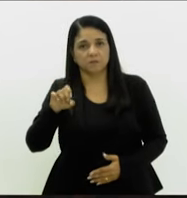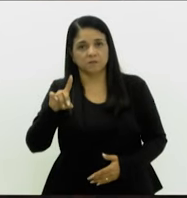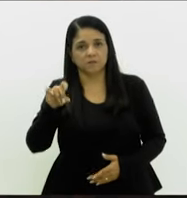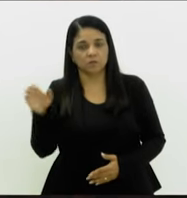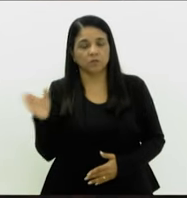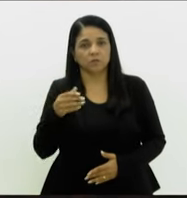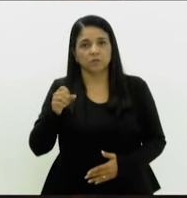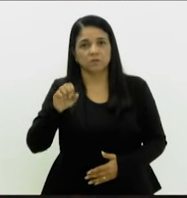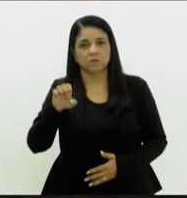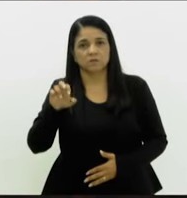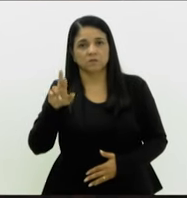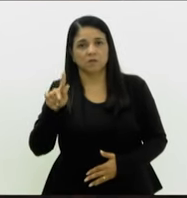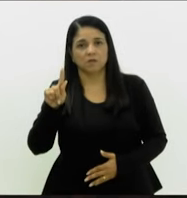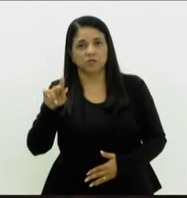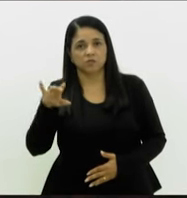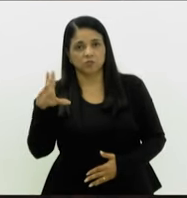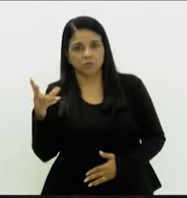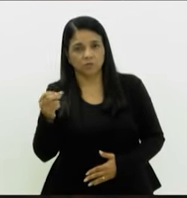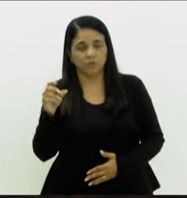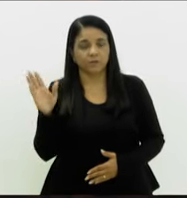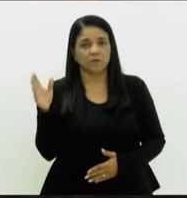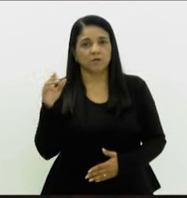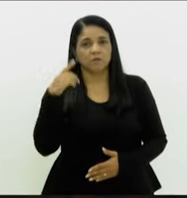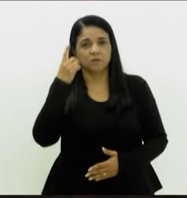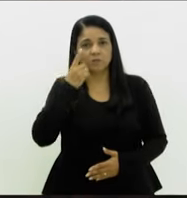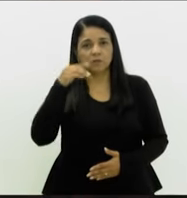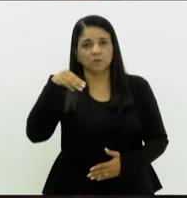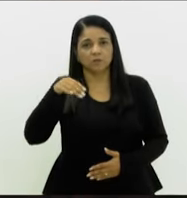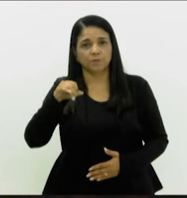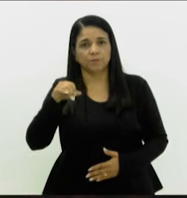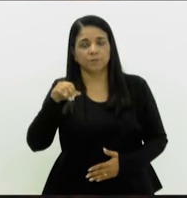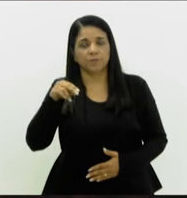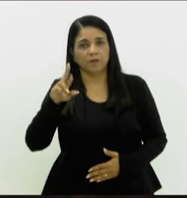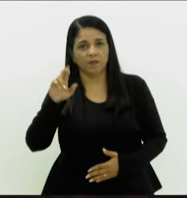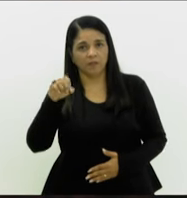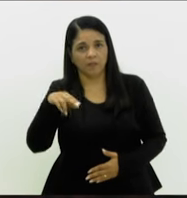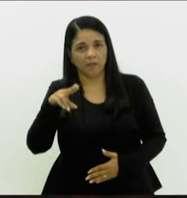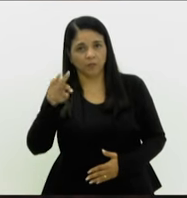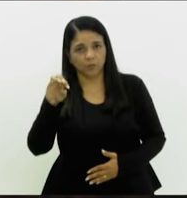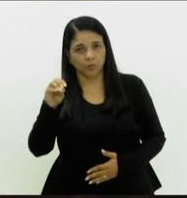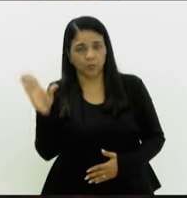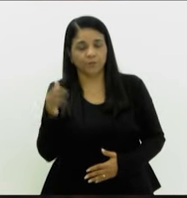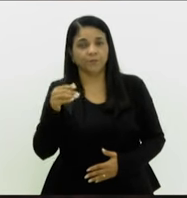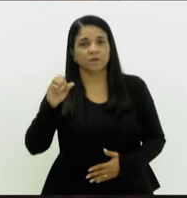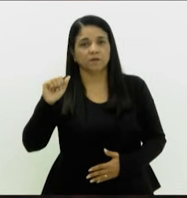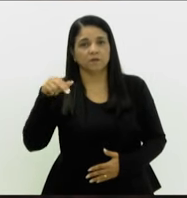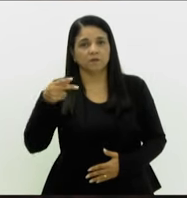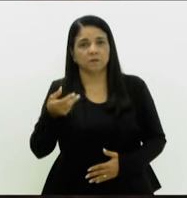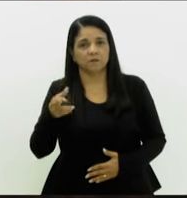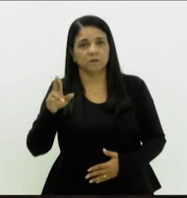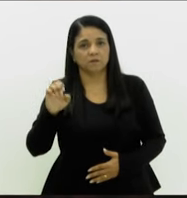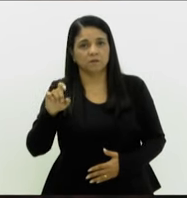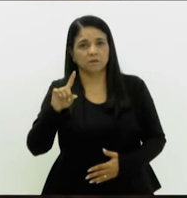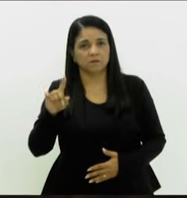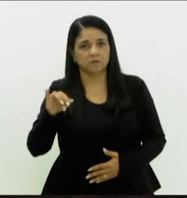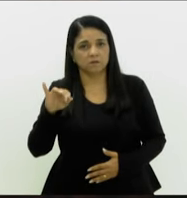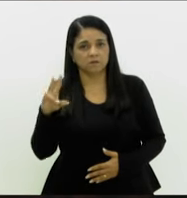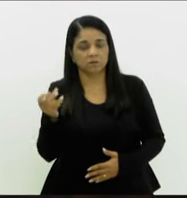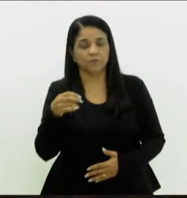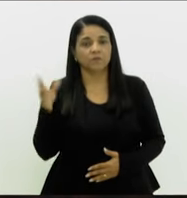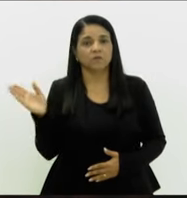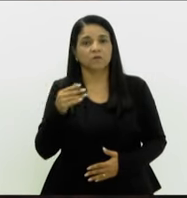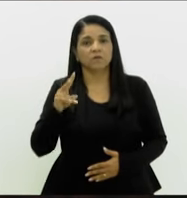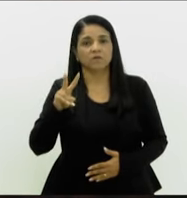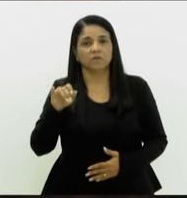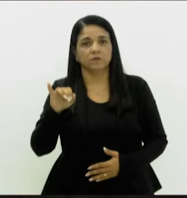Dr. Serginho, deputado Renato Miranda, deputado Andrezinho Siciliano, deputado Vinícius Coselino,